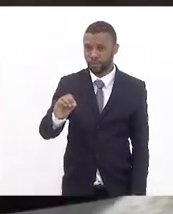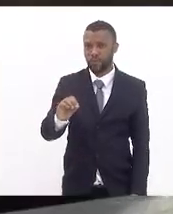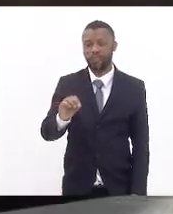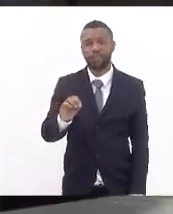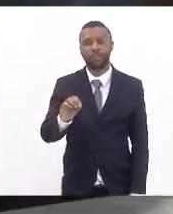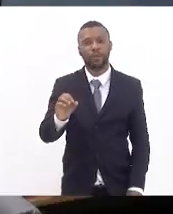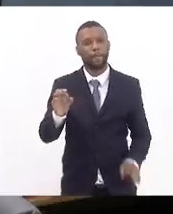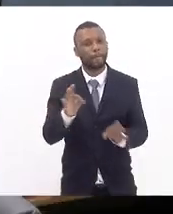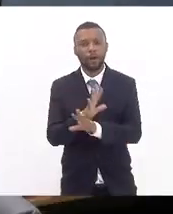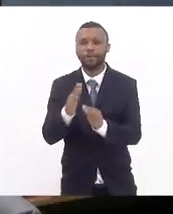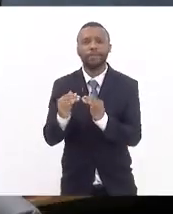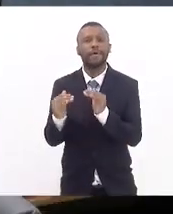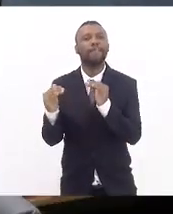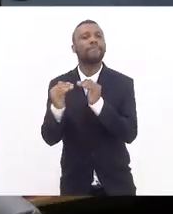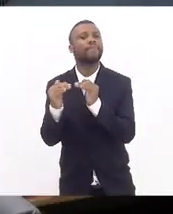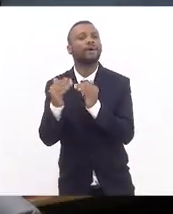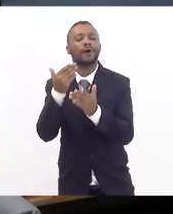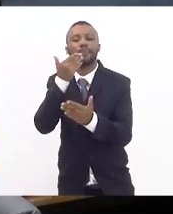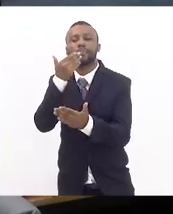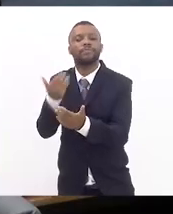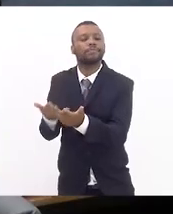Favorável.